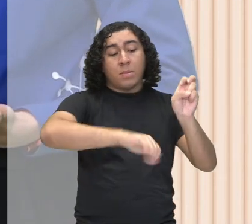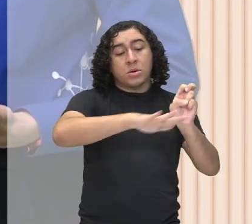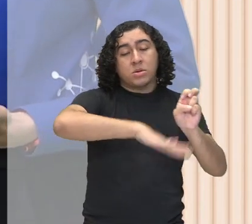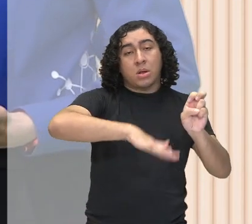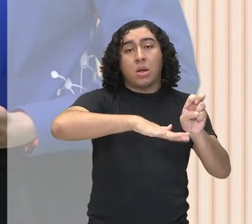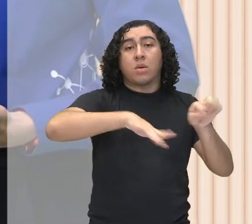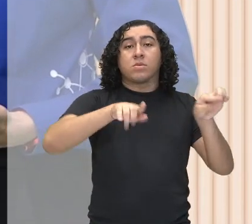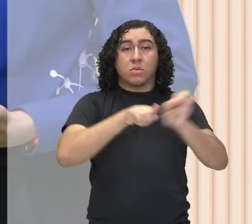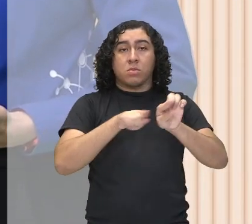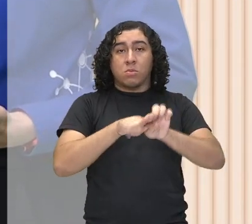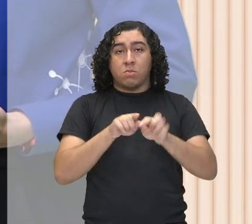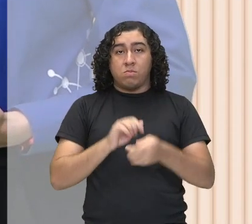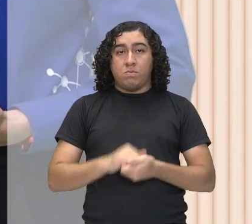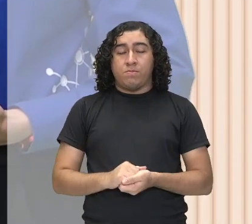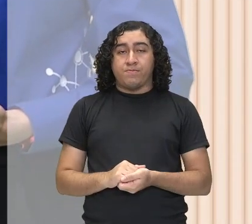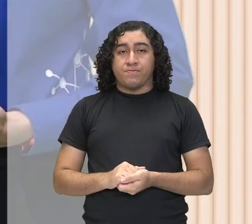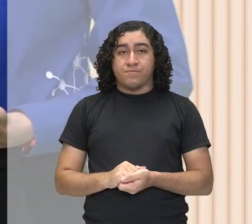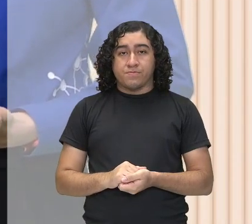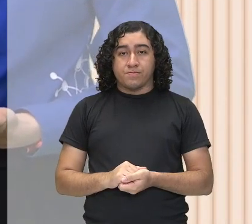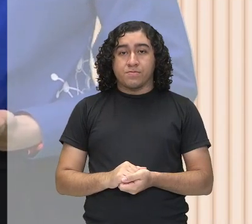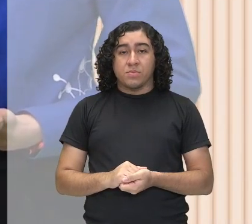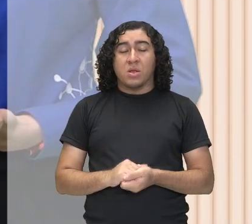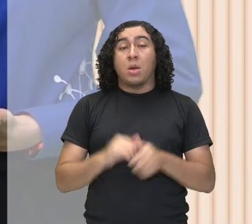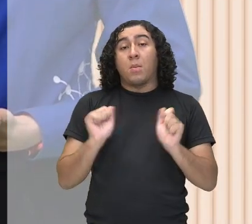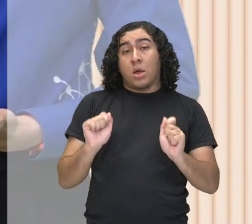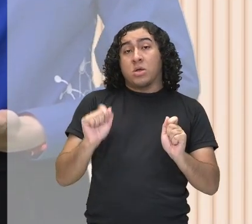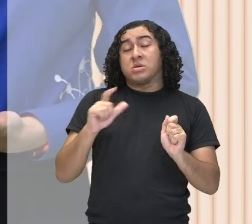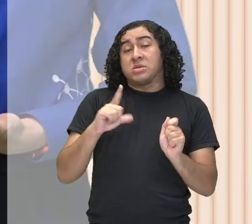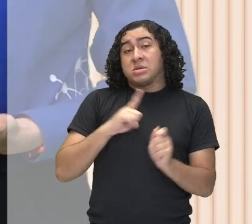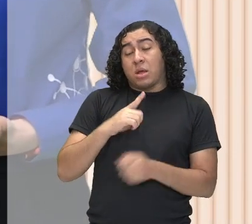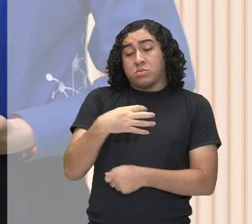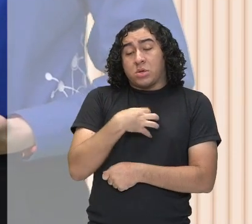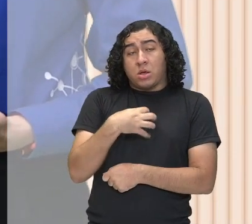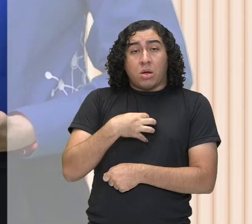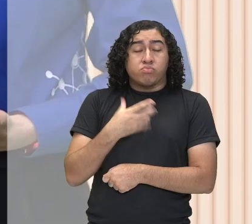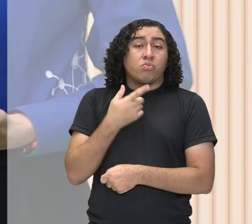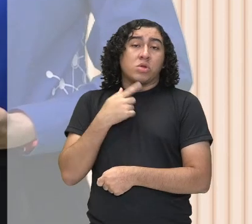considerado tanto um fator voluntário quanto uma